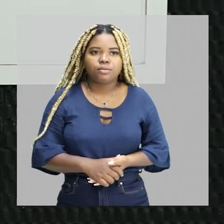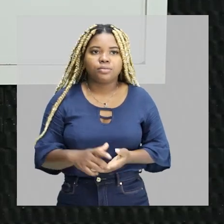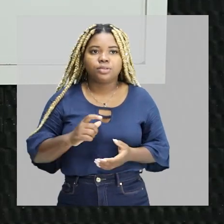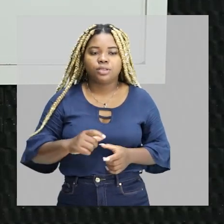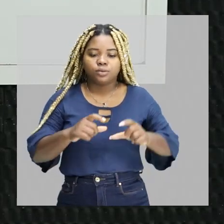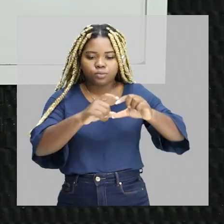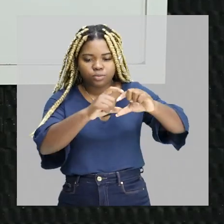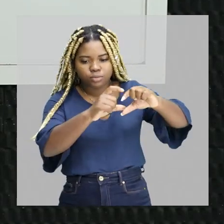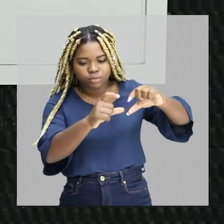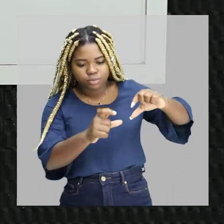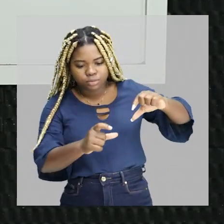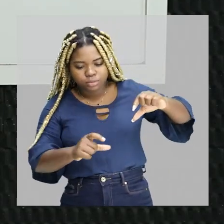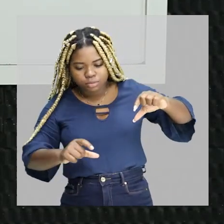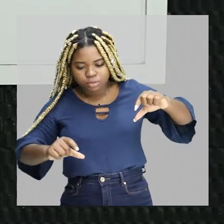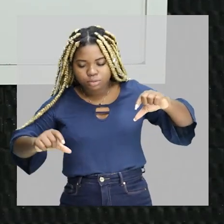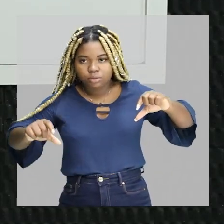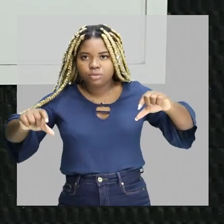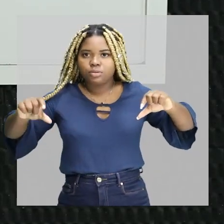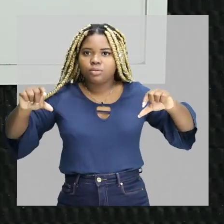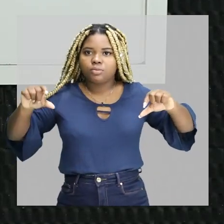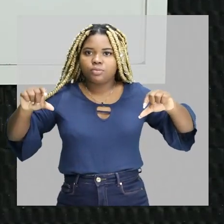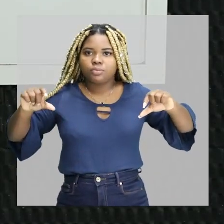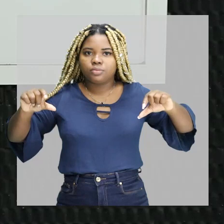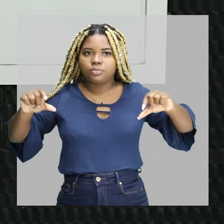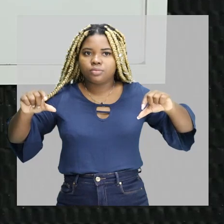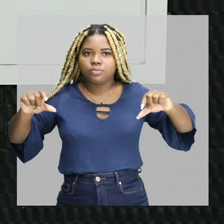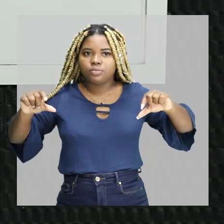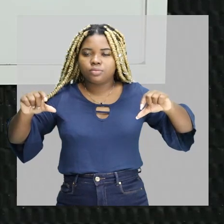ok? Ele é um tubo.